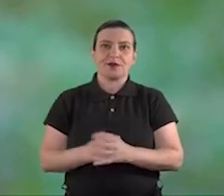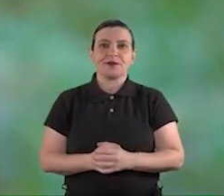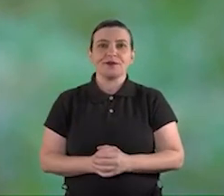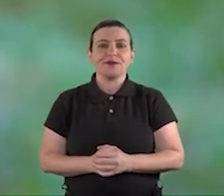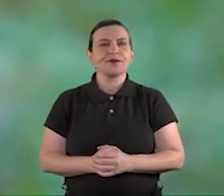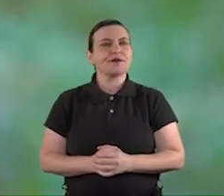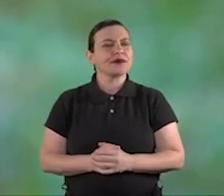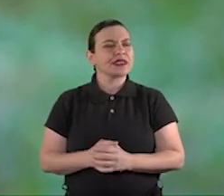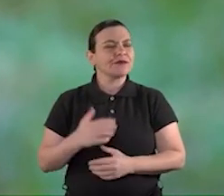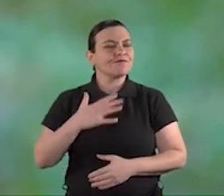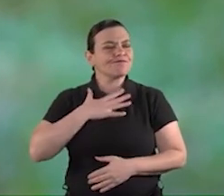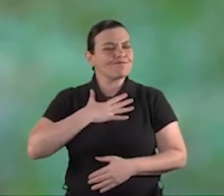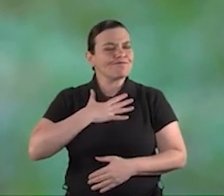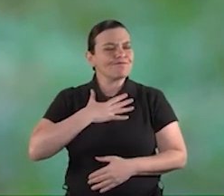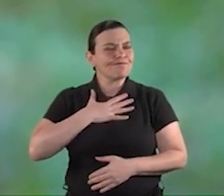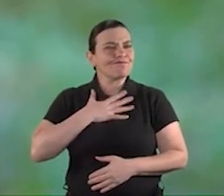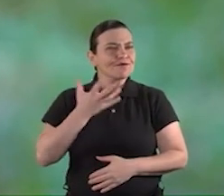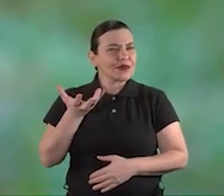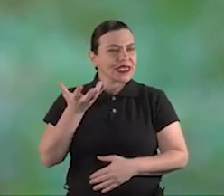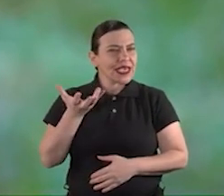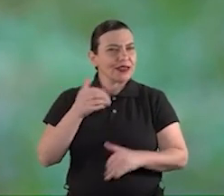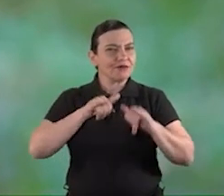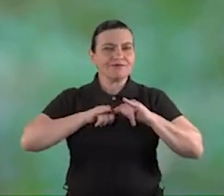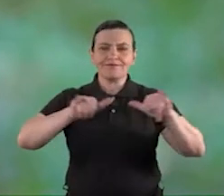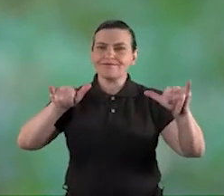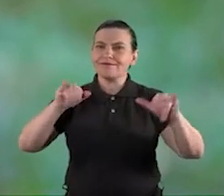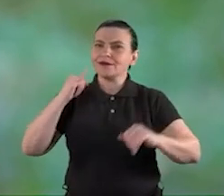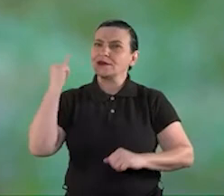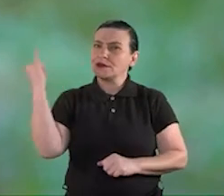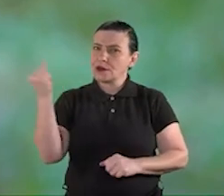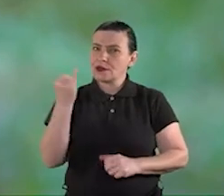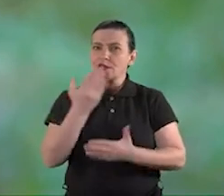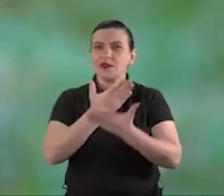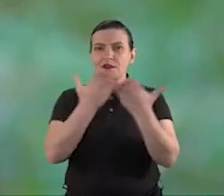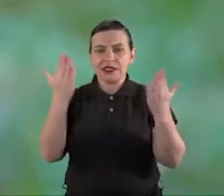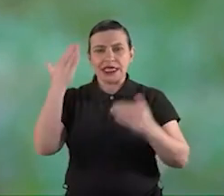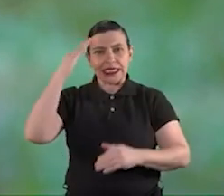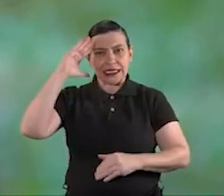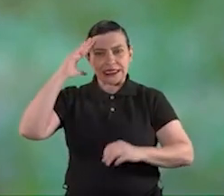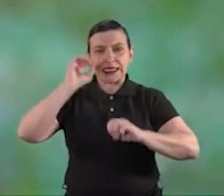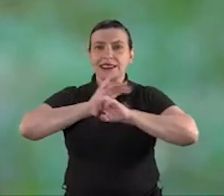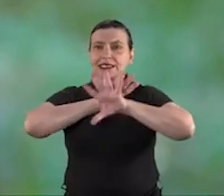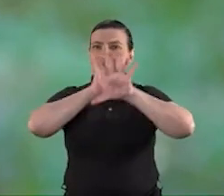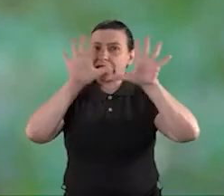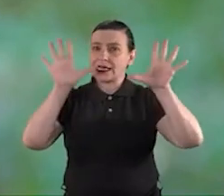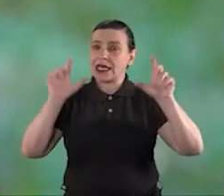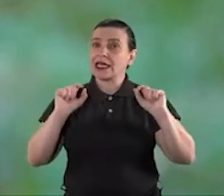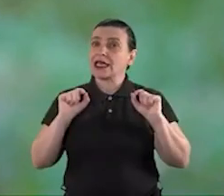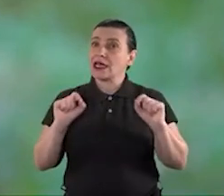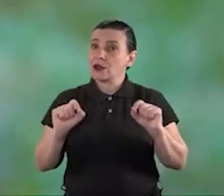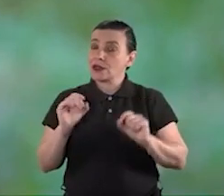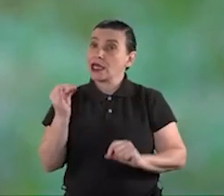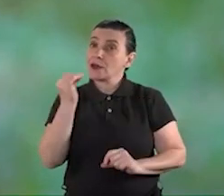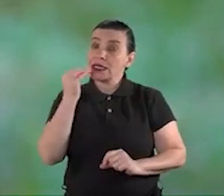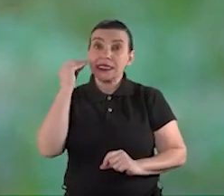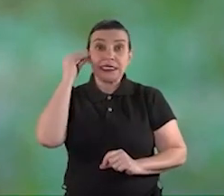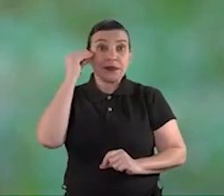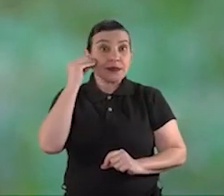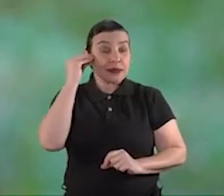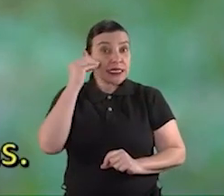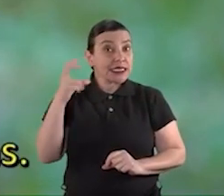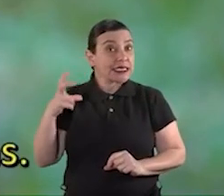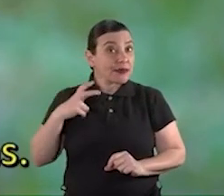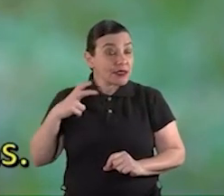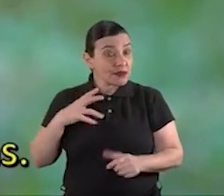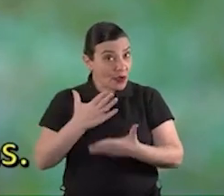Quantas coisas que eu gostaria de salientar e acho que isso é fundamental para que você sabe entenda é nossa própria experiência pessoal